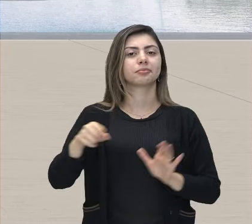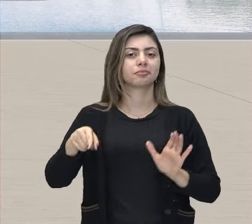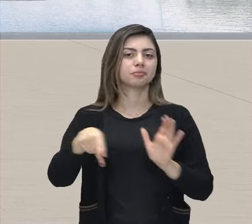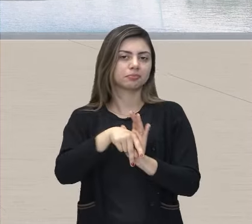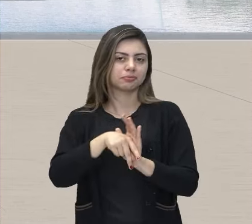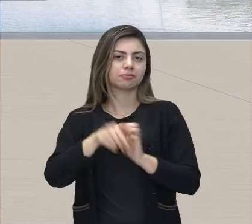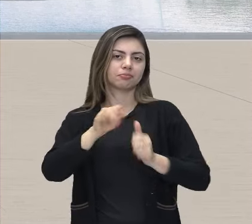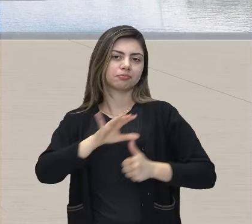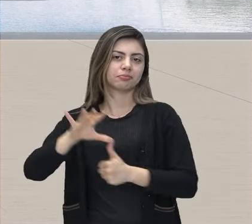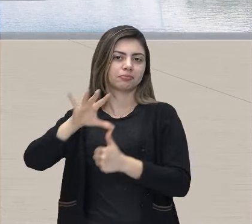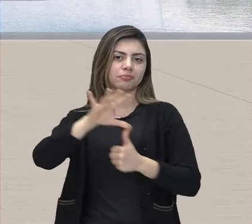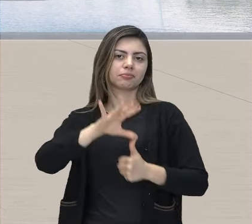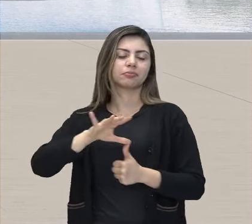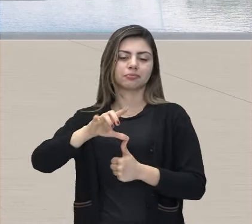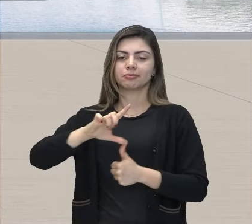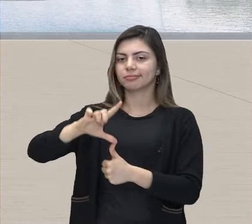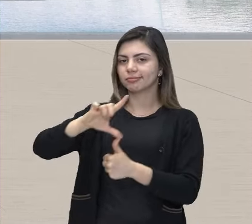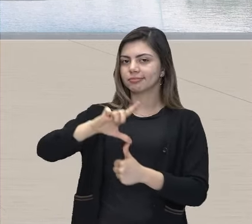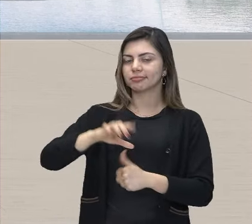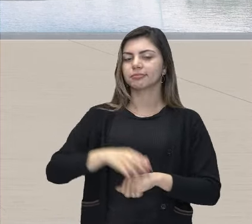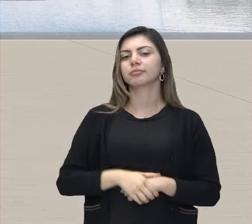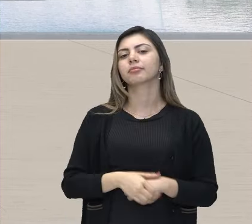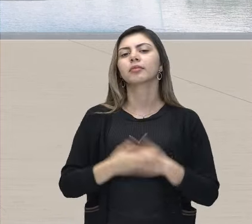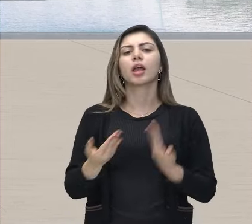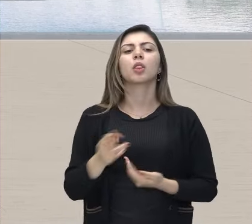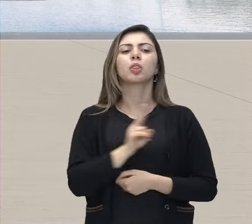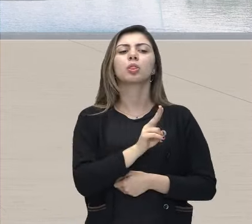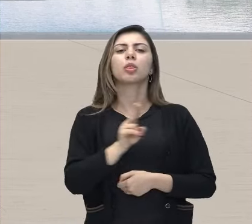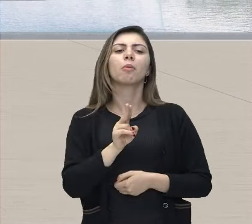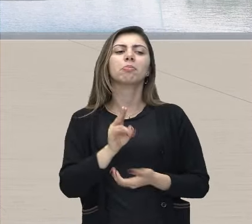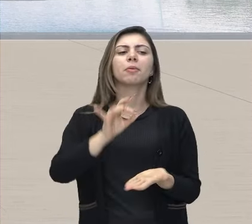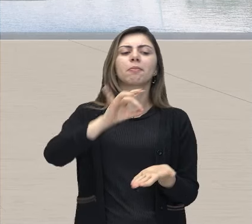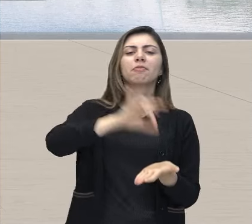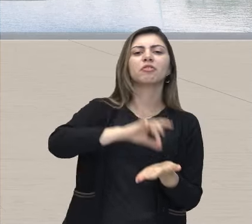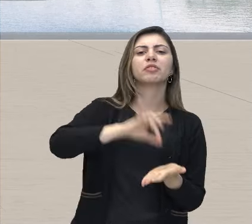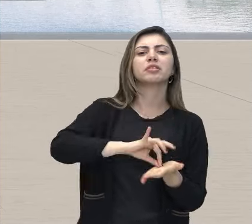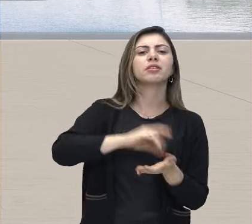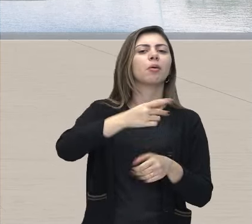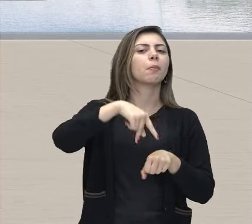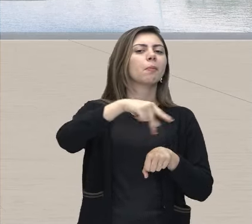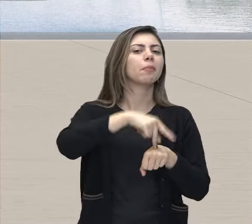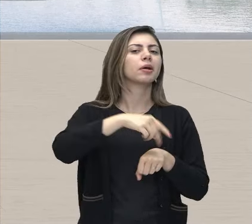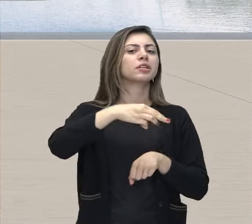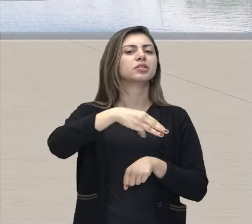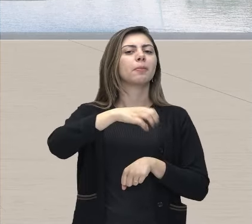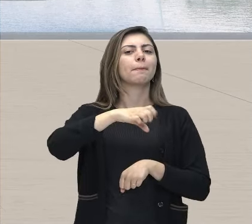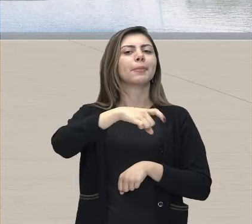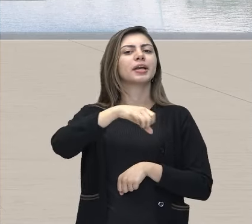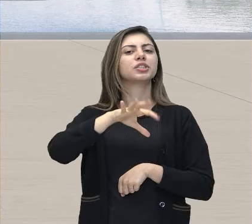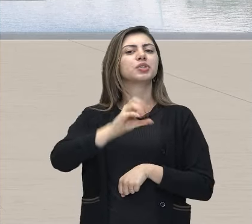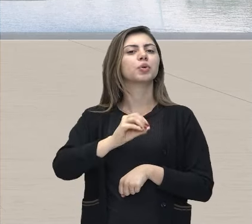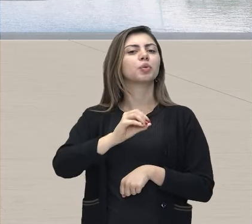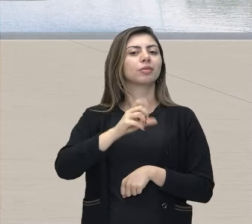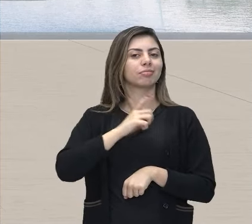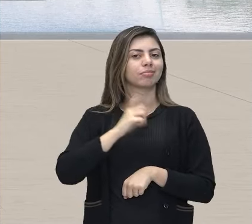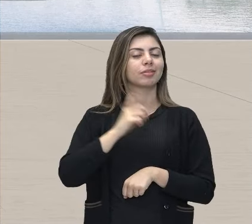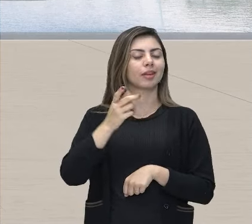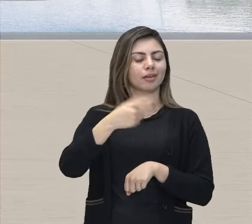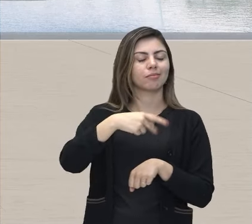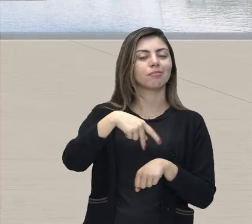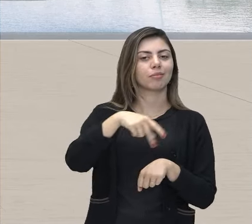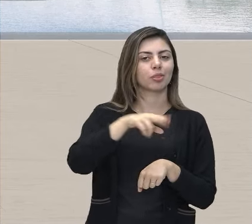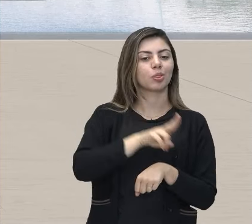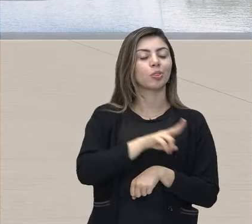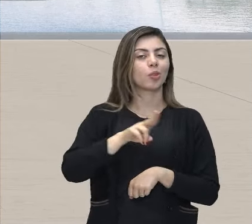América Latina, tá? E qual vai ser o nome oficial do México? Gente, olha só, vamos estudar agora e ver que o México, né,